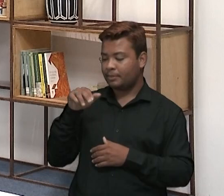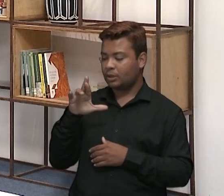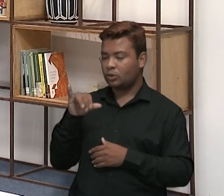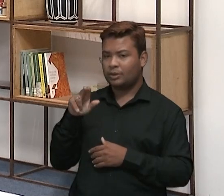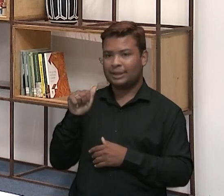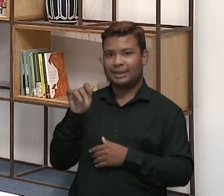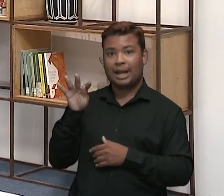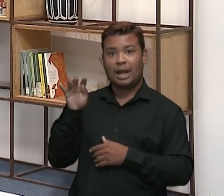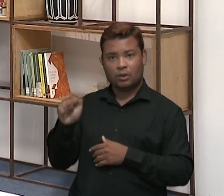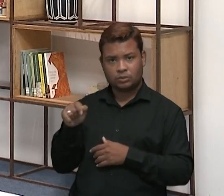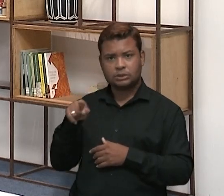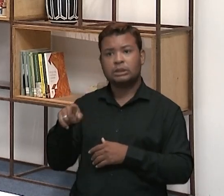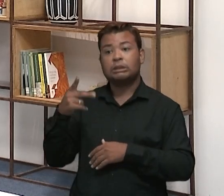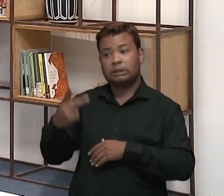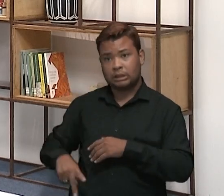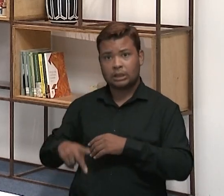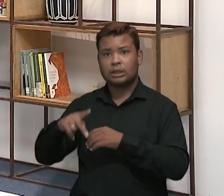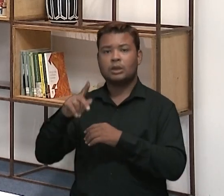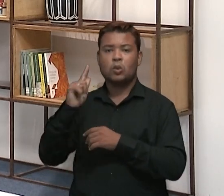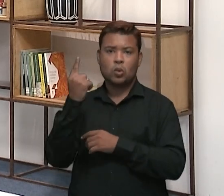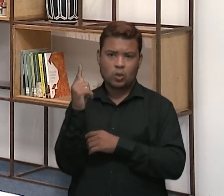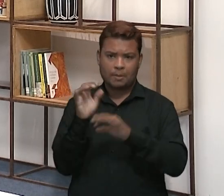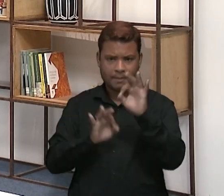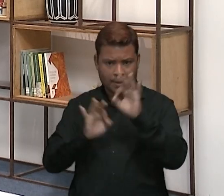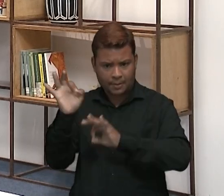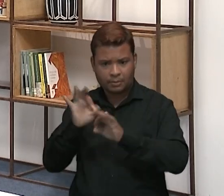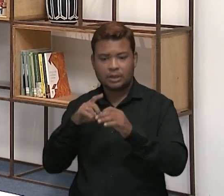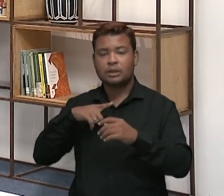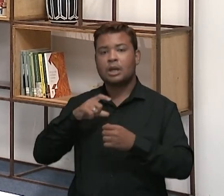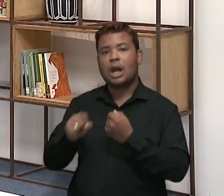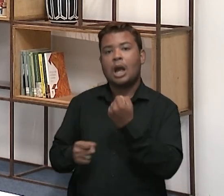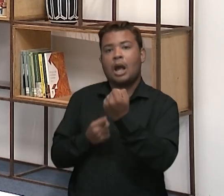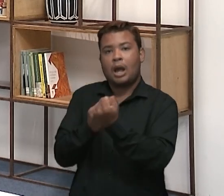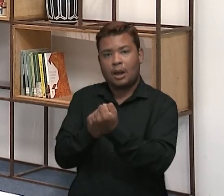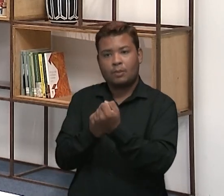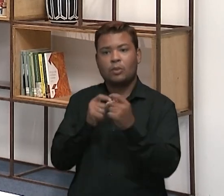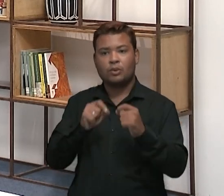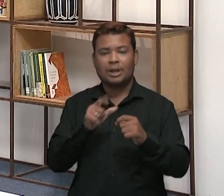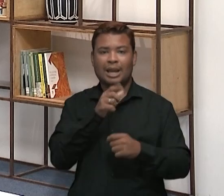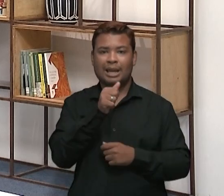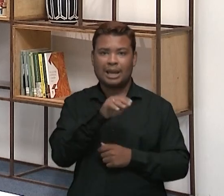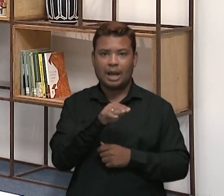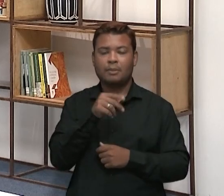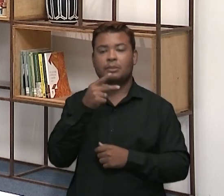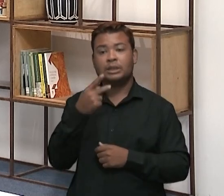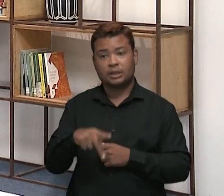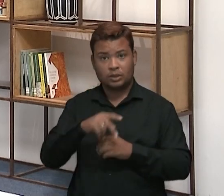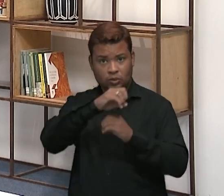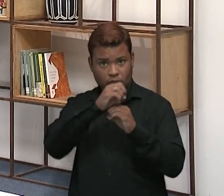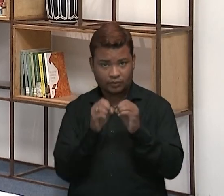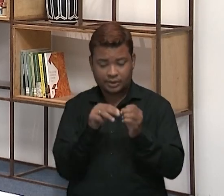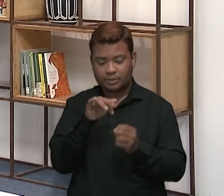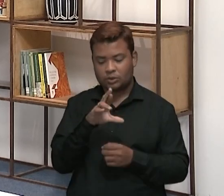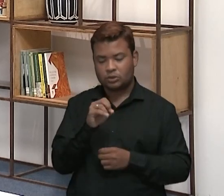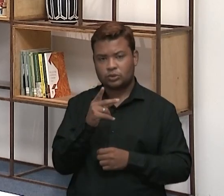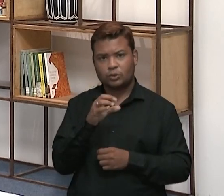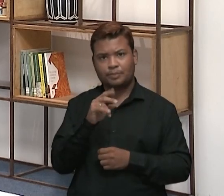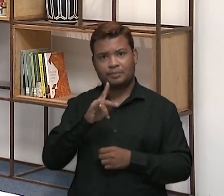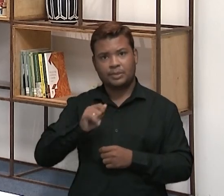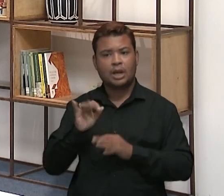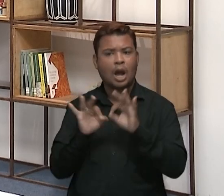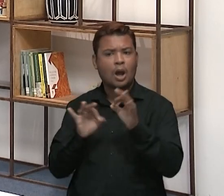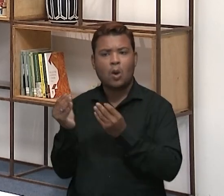uma produtora de Goiânia, com contribuição do Laboratório de Microscopia da UFG na criação do cenário do filme. Olha que